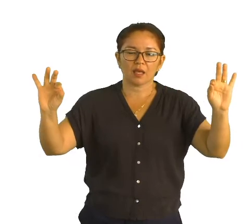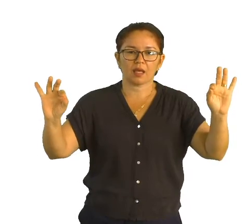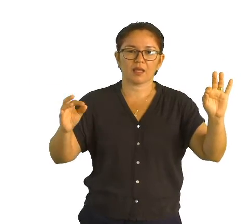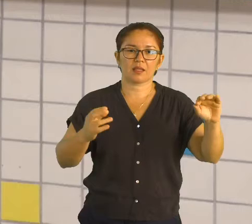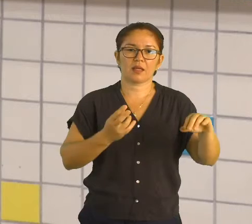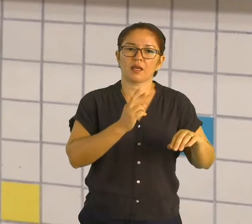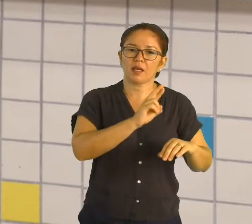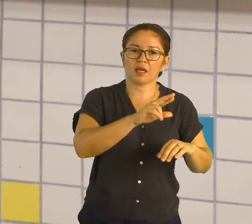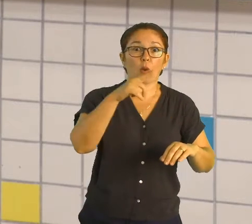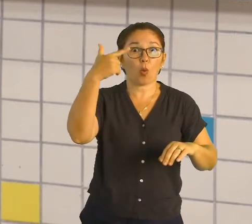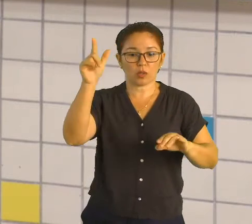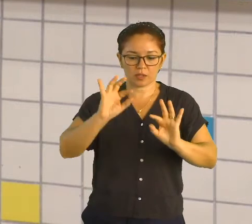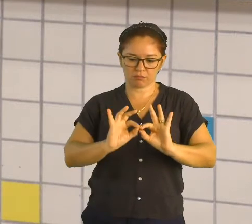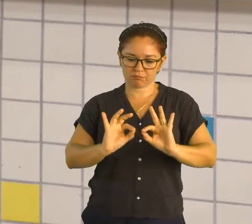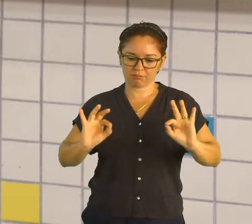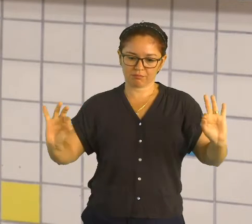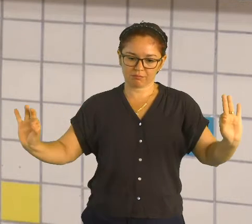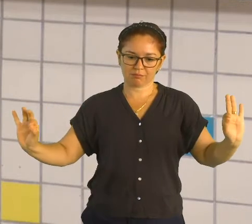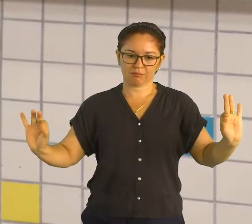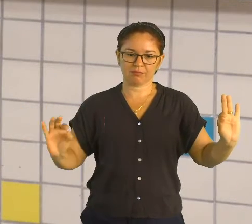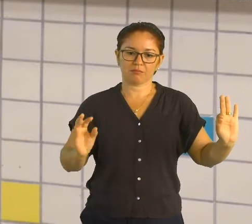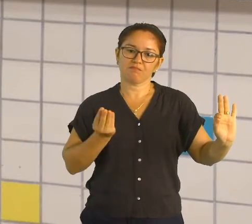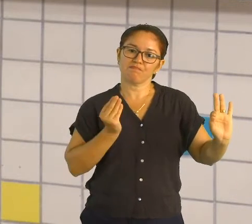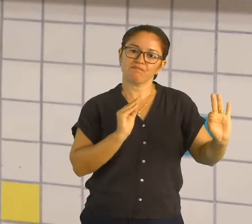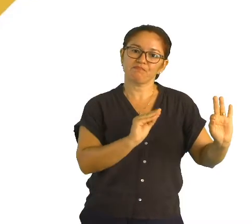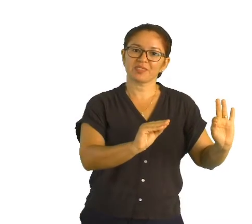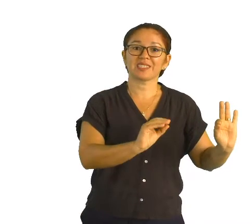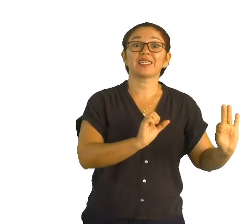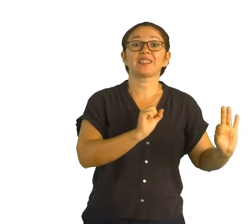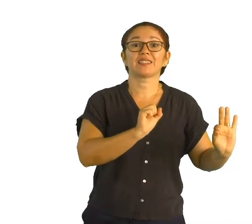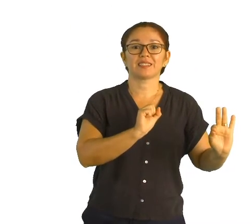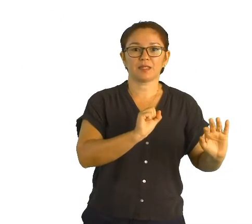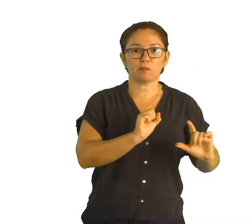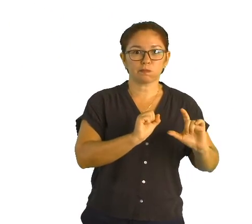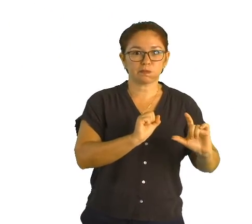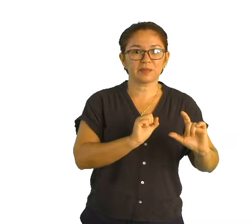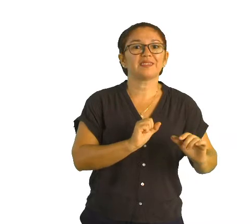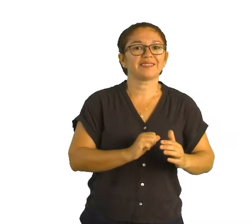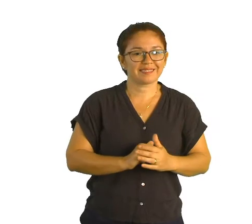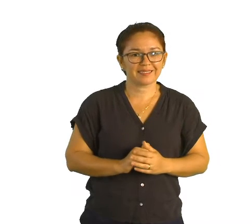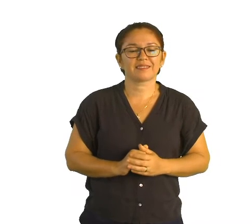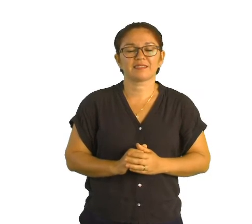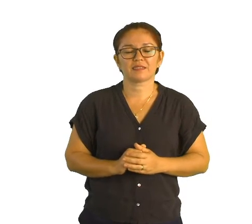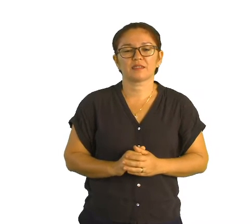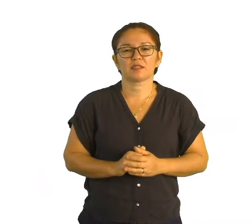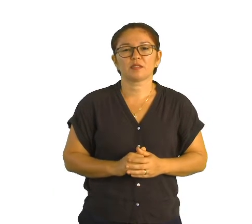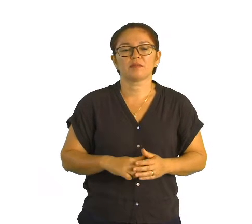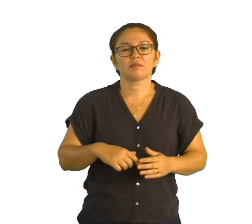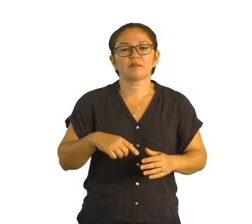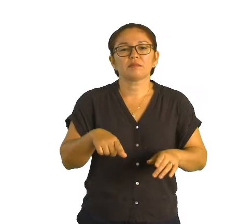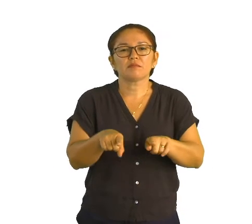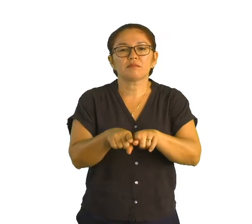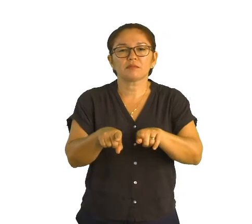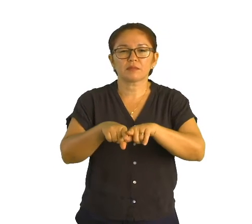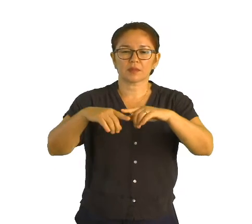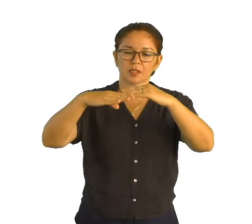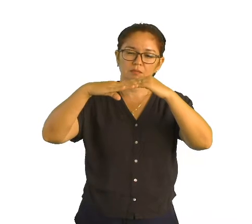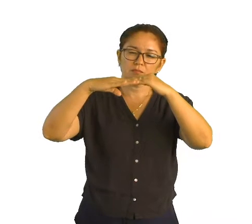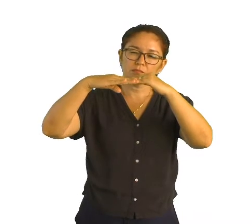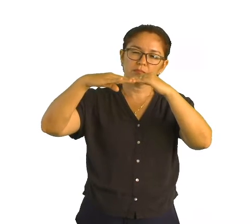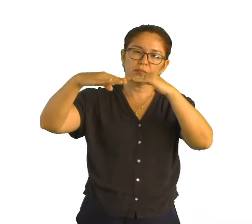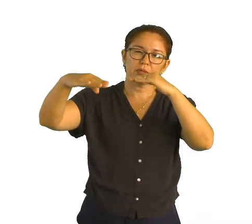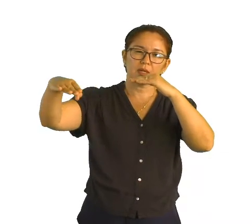S. Vamos para o plano. Um plano é também imaginado sem fronteiras,